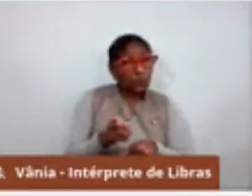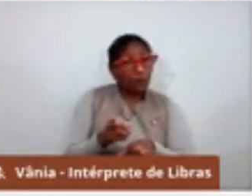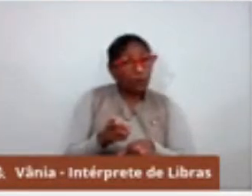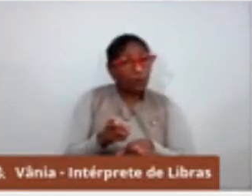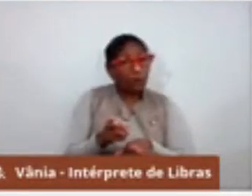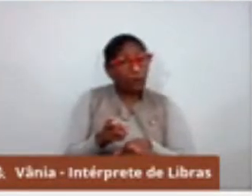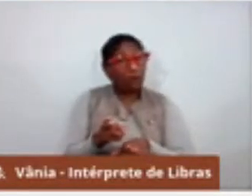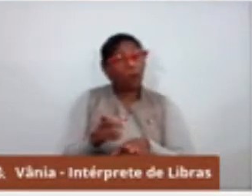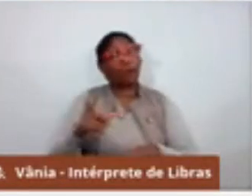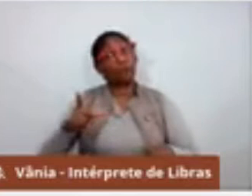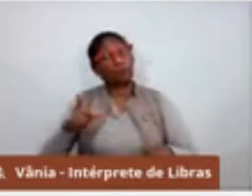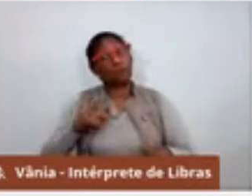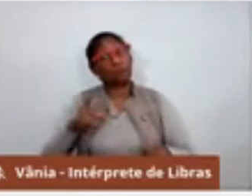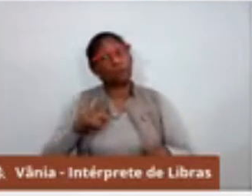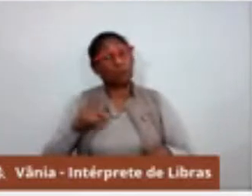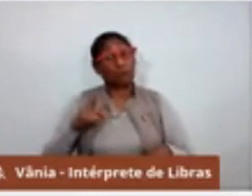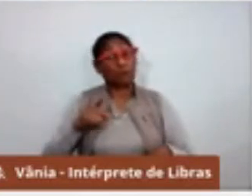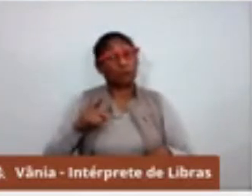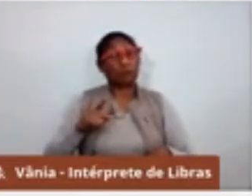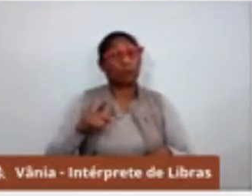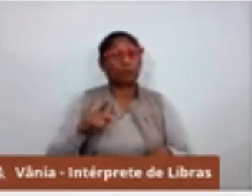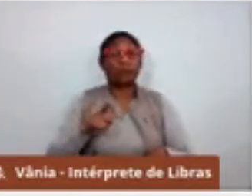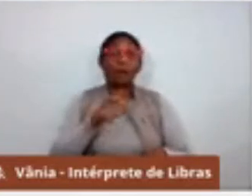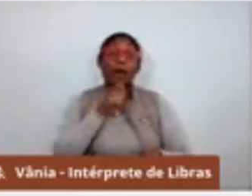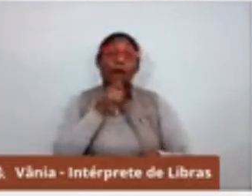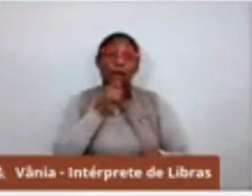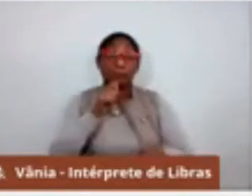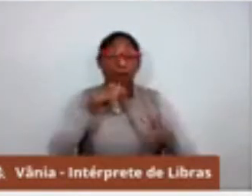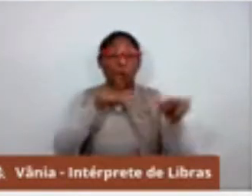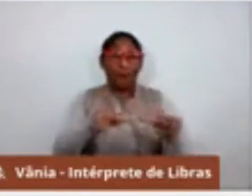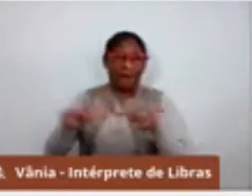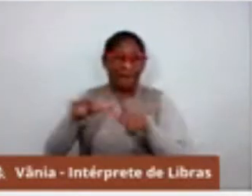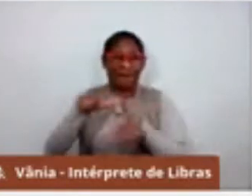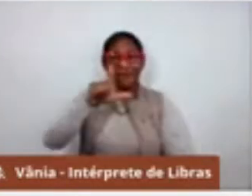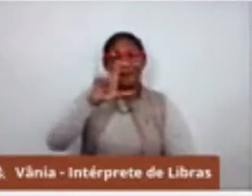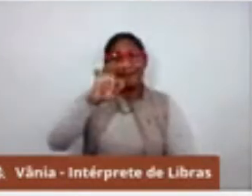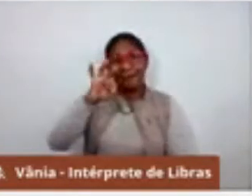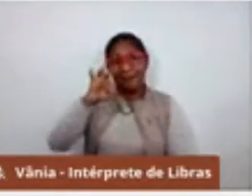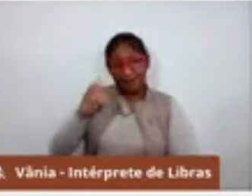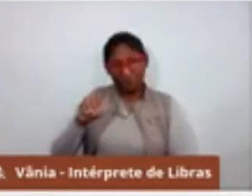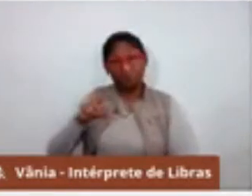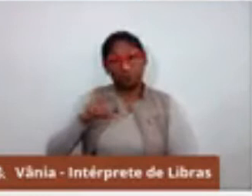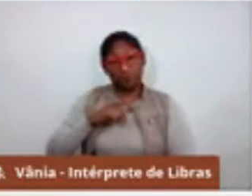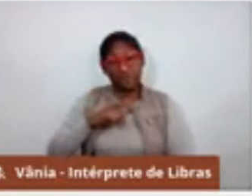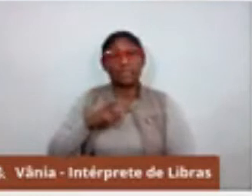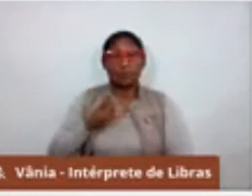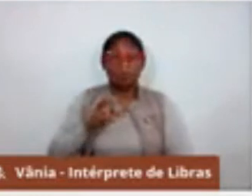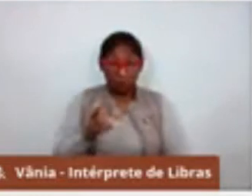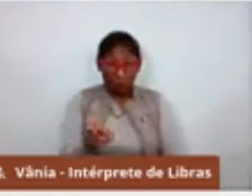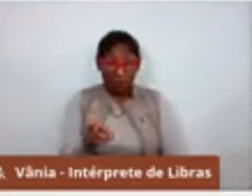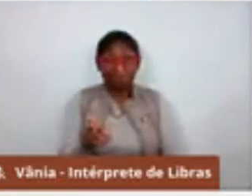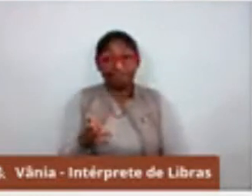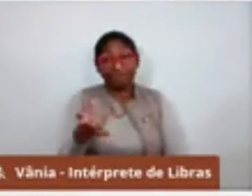de disponibilidade de leitos, mas se mantiver, nós vamos ter certamente a necessidade de protocolos